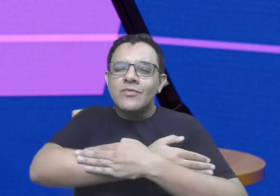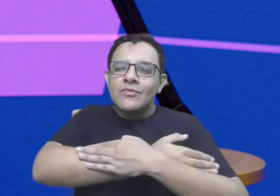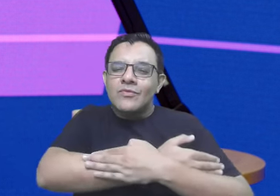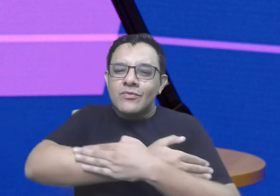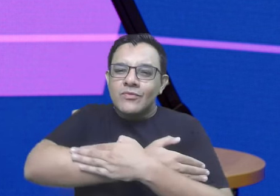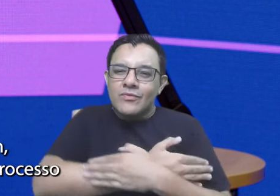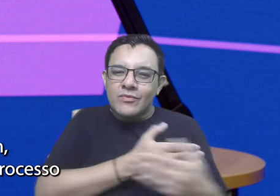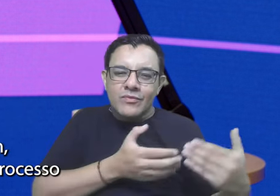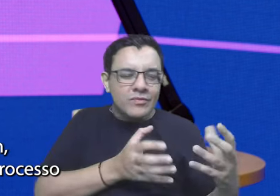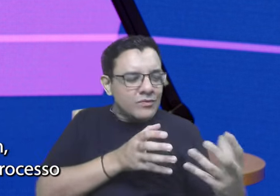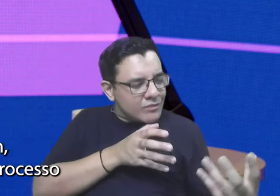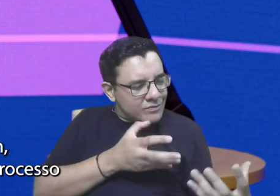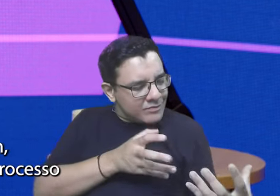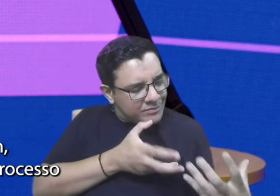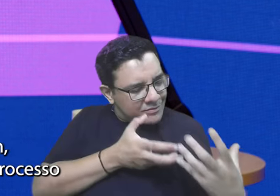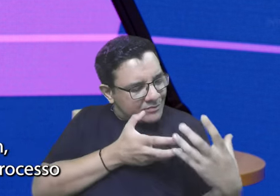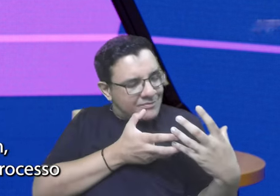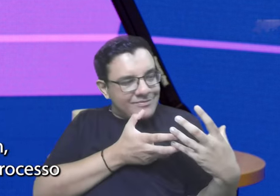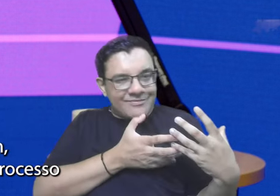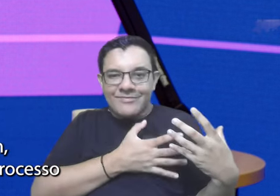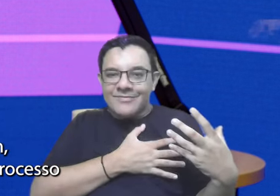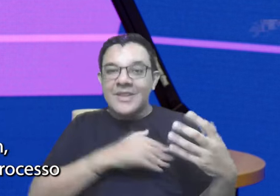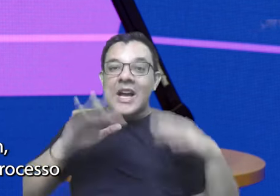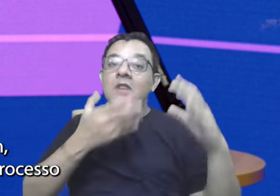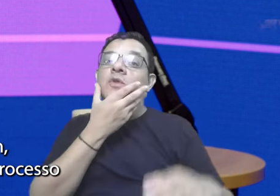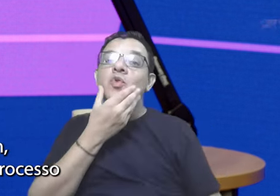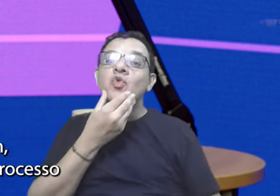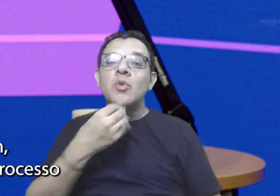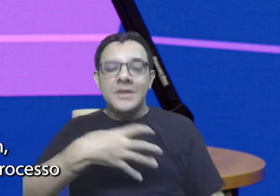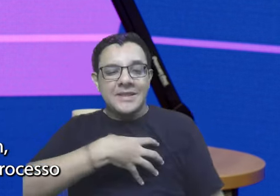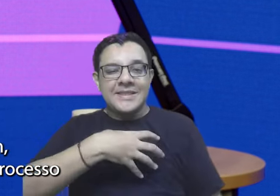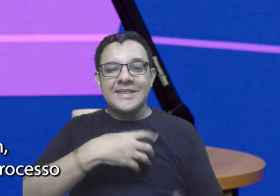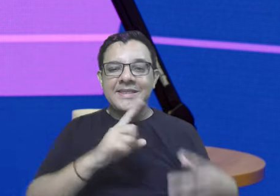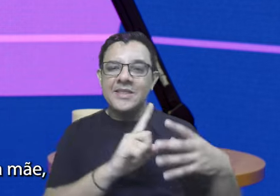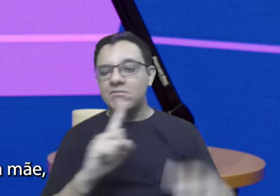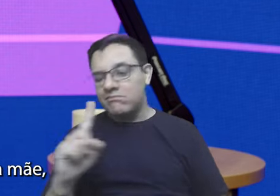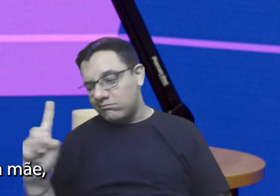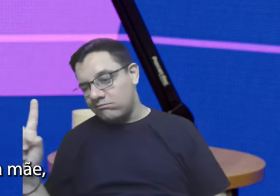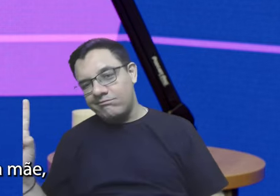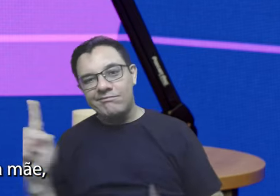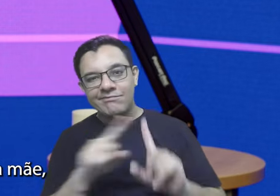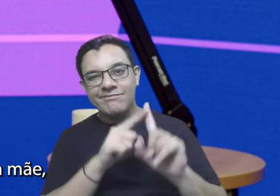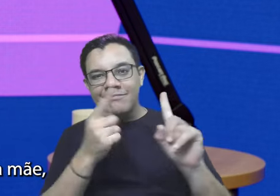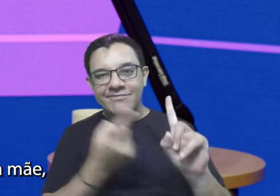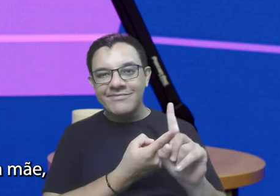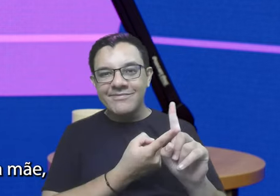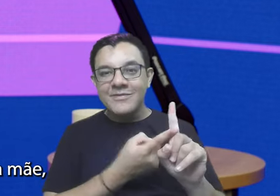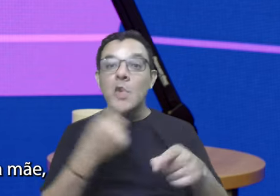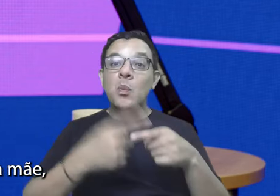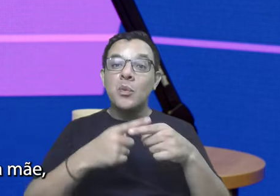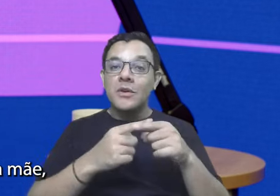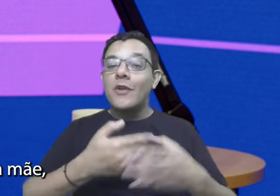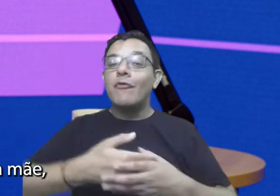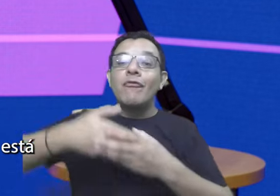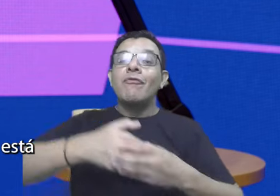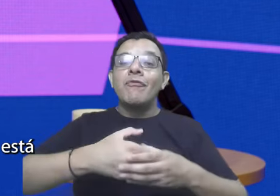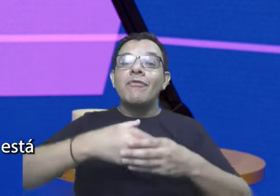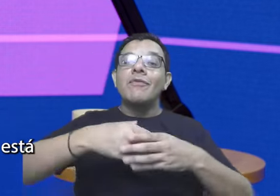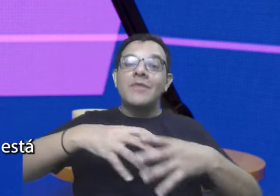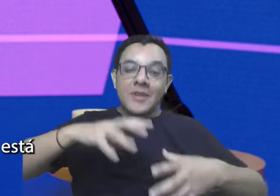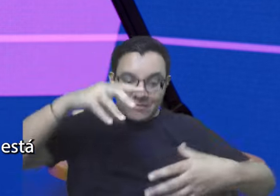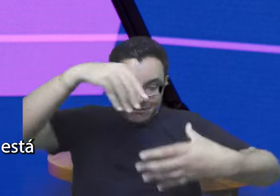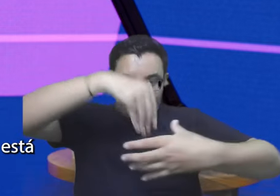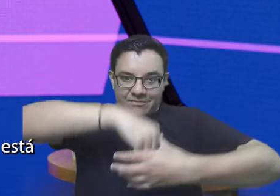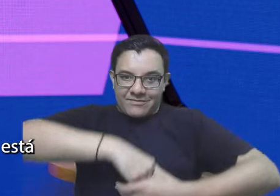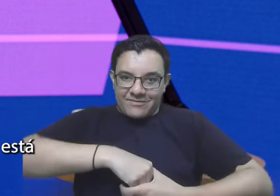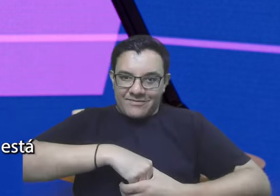bebezinho com ele porque o homem ele se sente muito excluído no processo de gestação porque o nenê tá barriga da mãe ele não tá